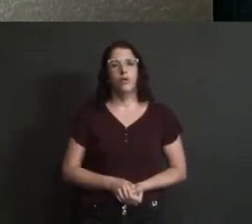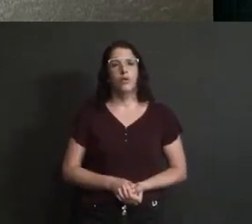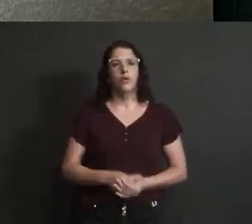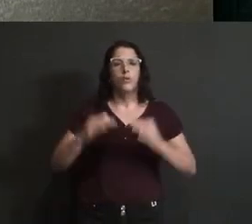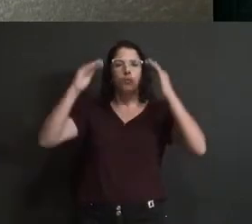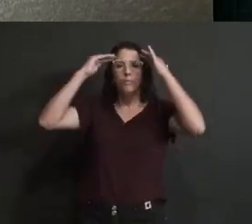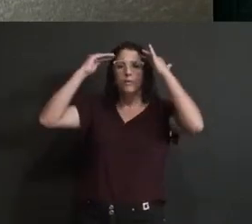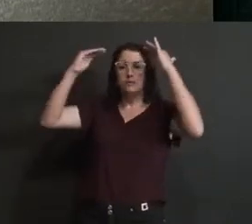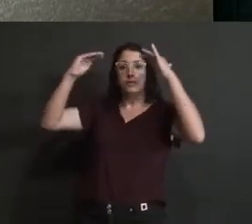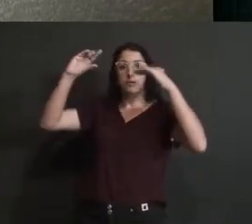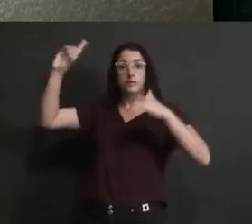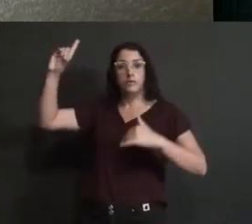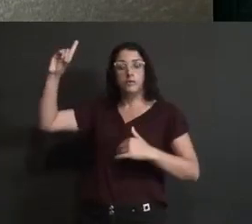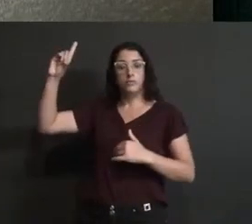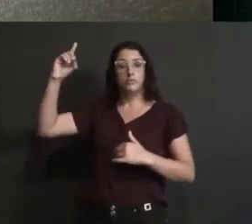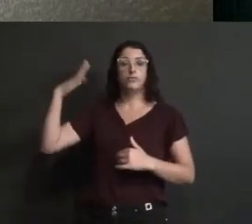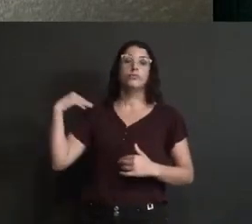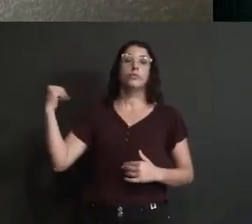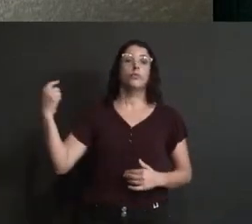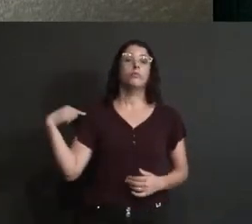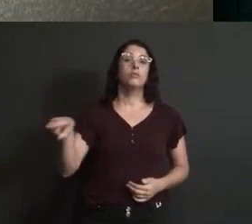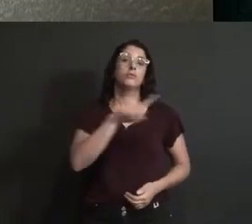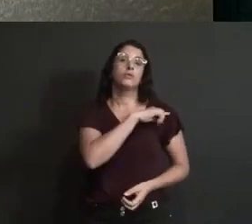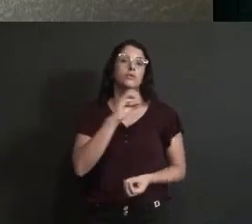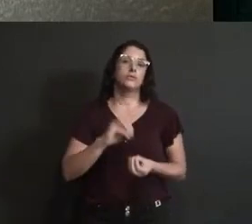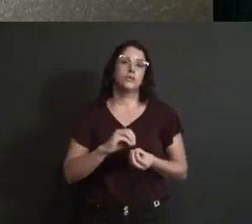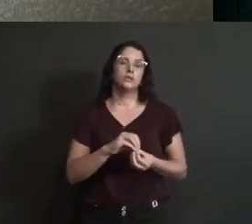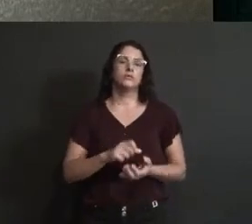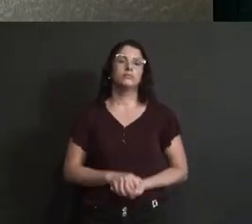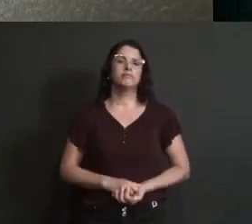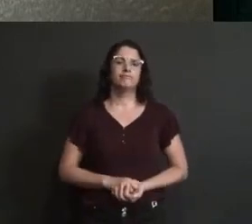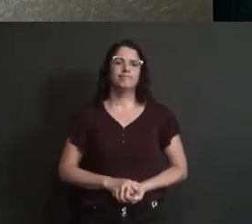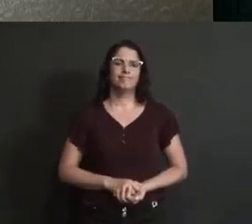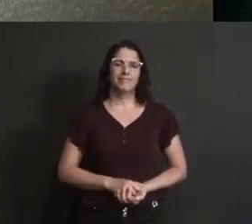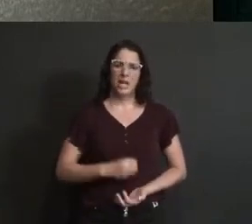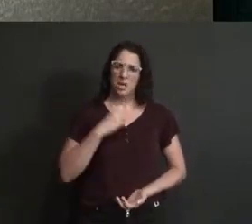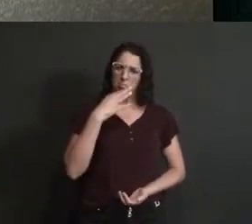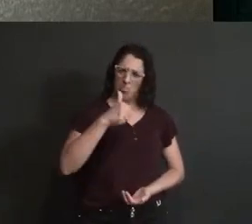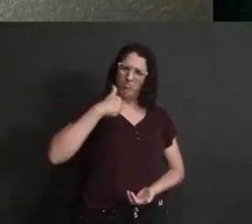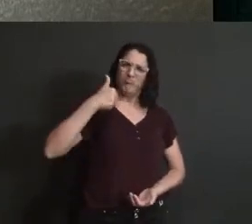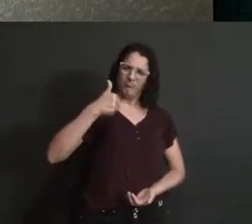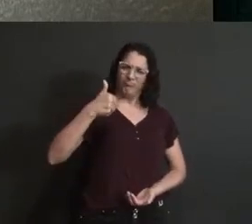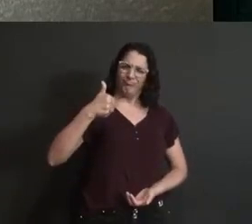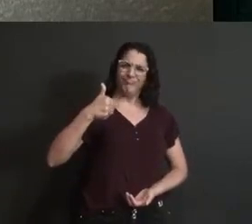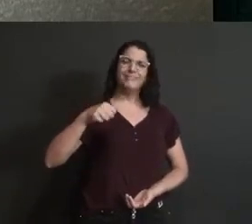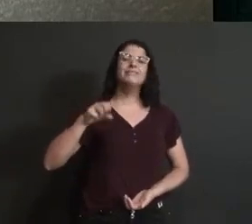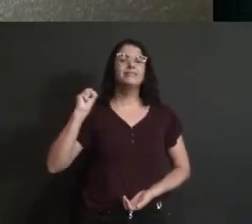chamou para fazer. Está valendo a pena? Está valendo a pena.